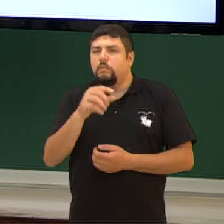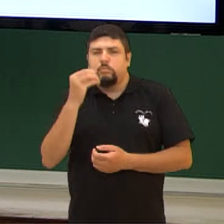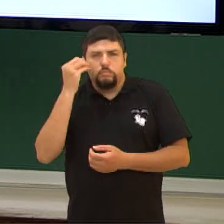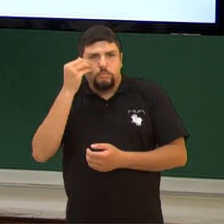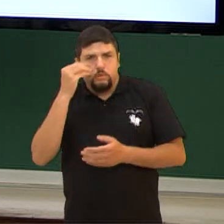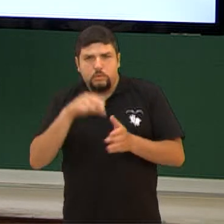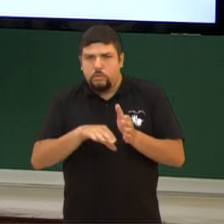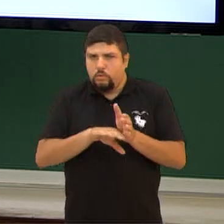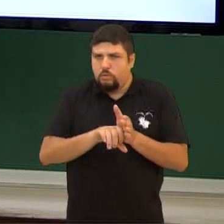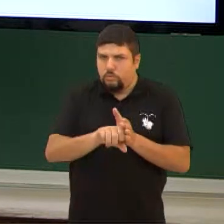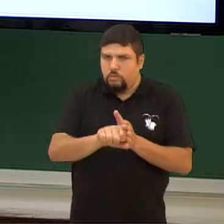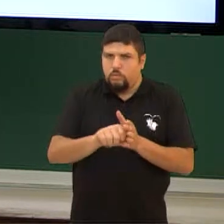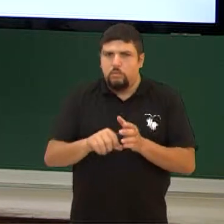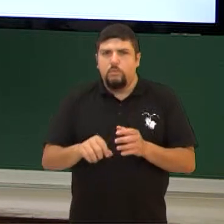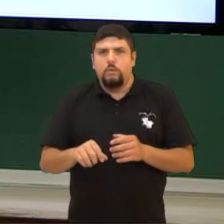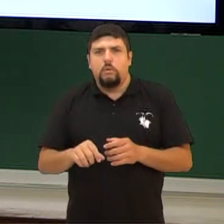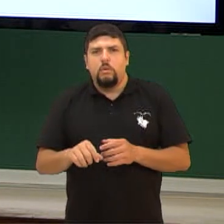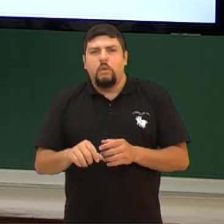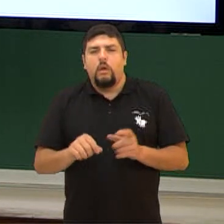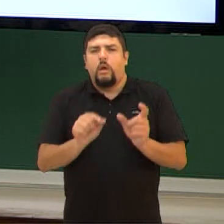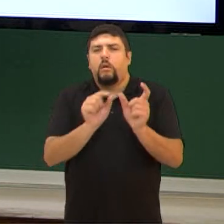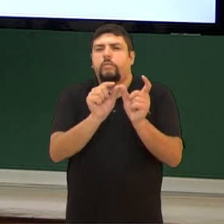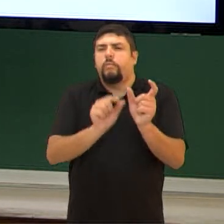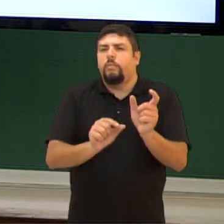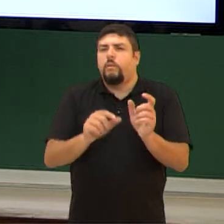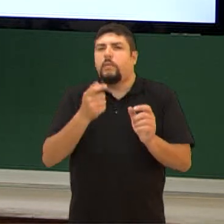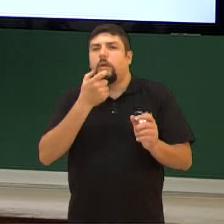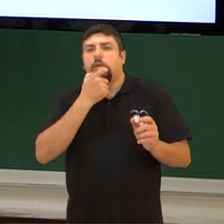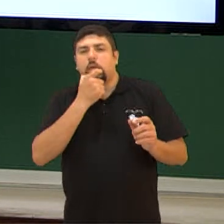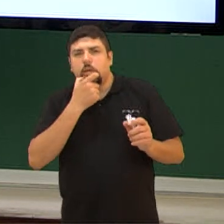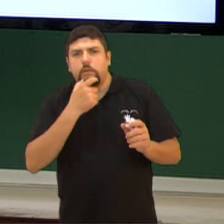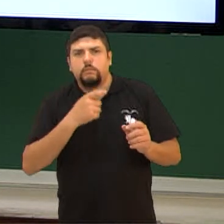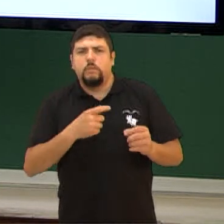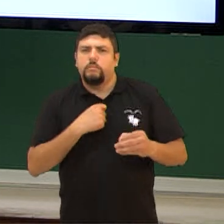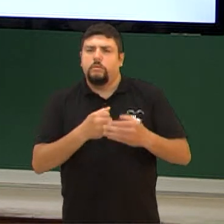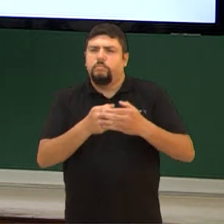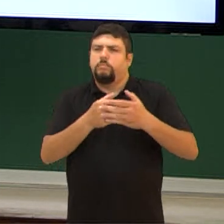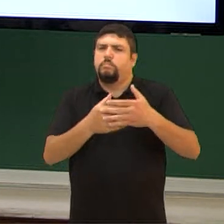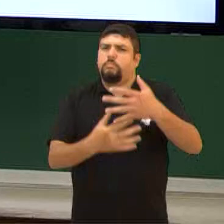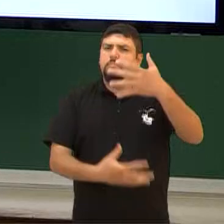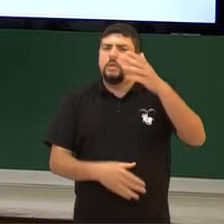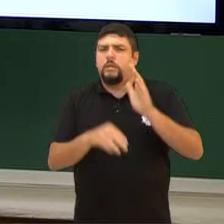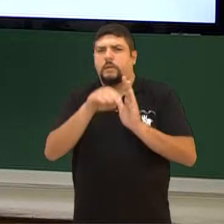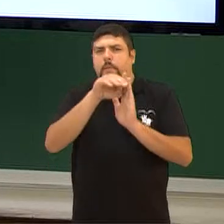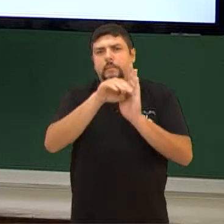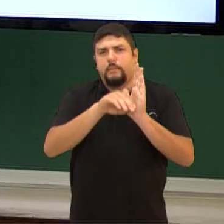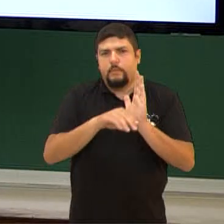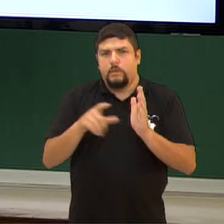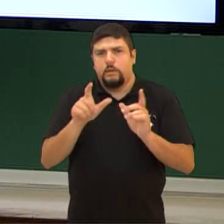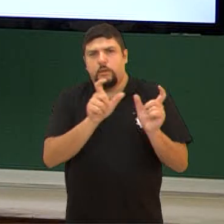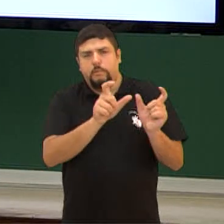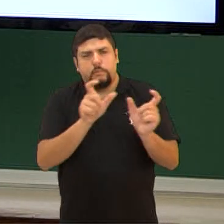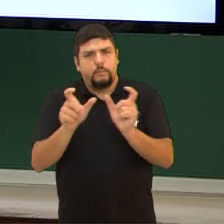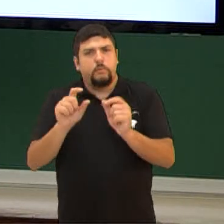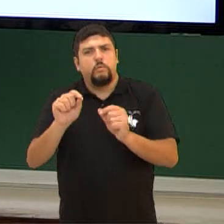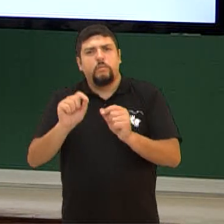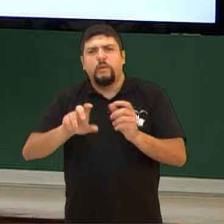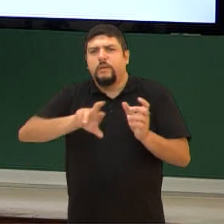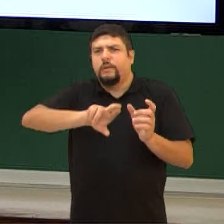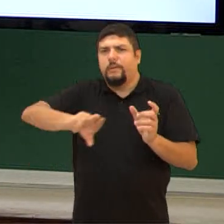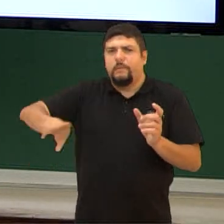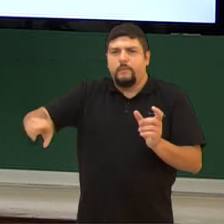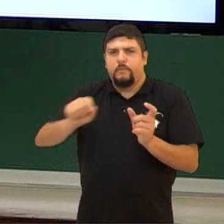digitar sufixos em inglês, vai aparecer listas e mais listas de palavras com diversos